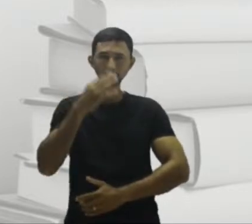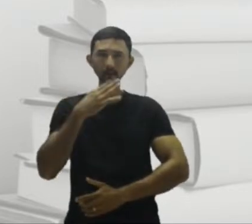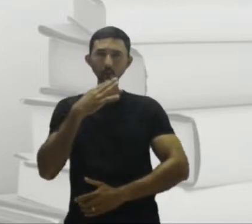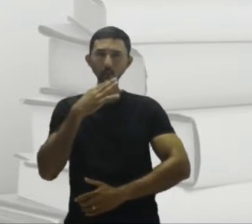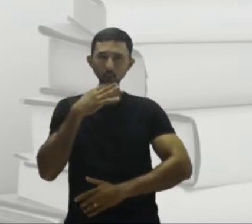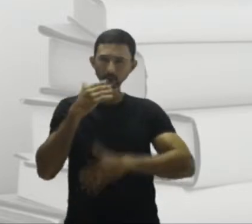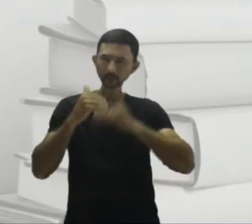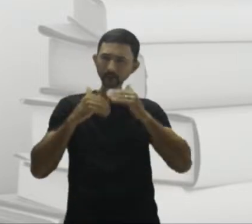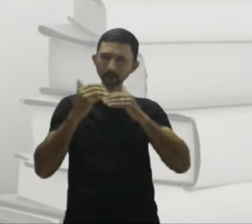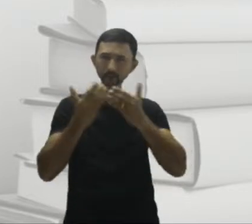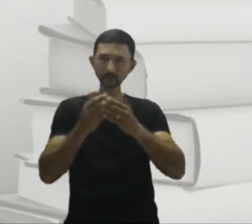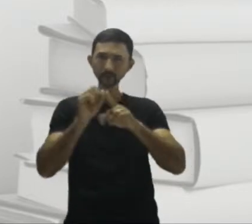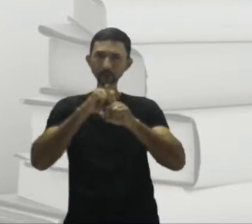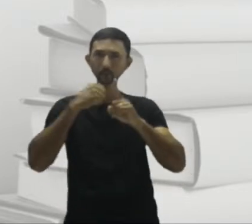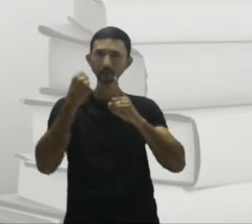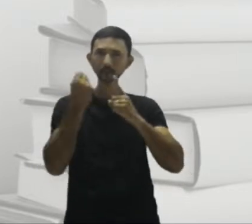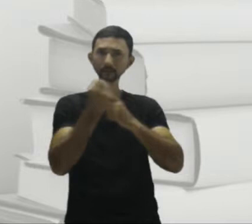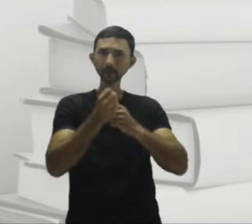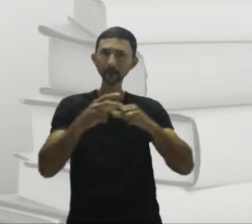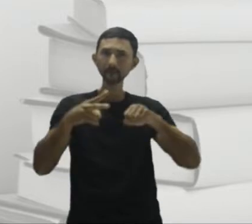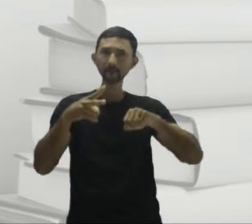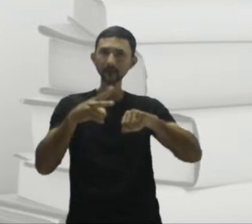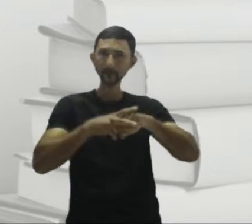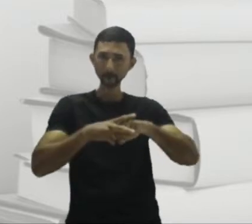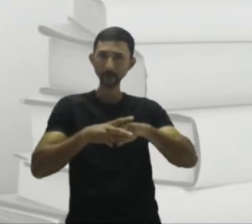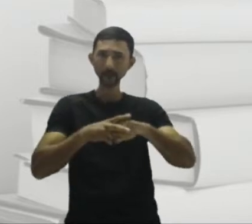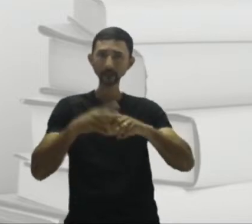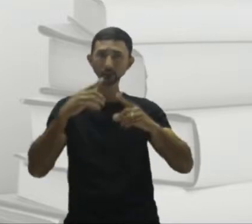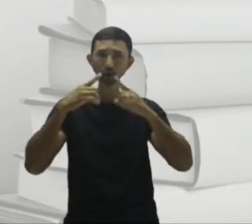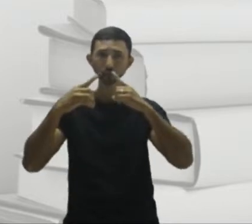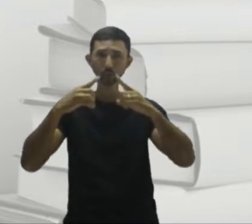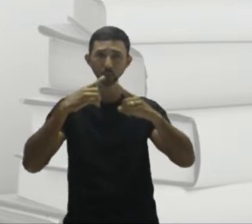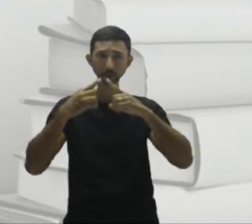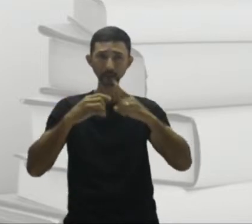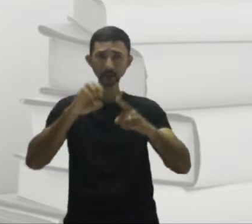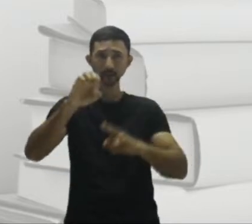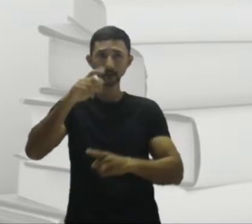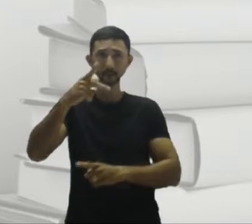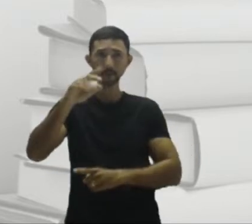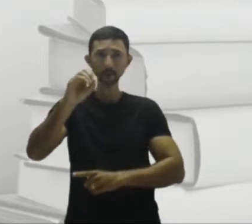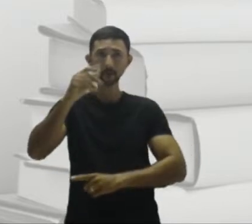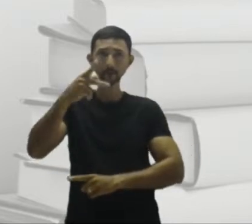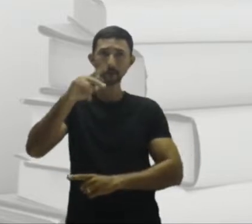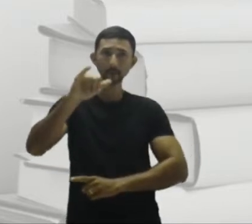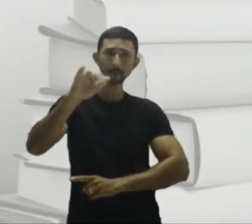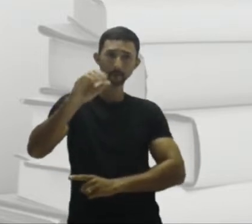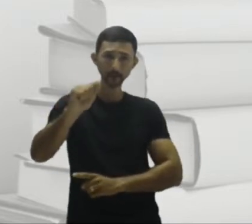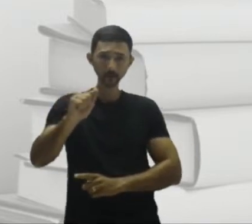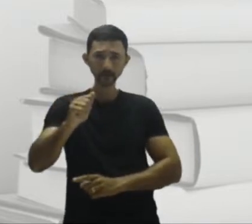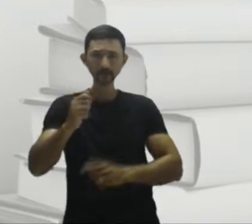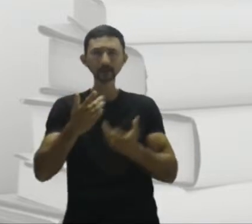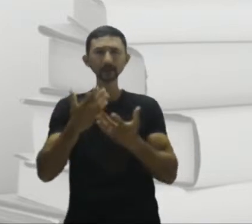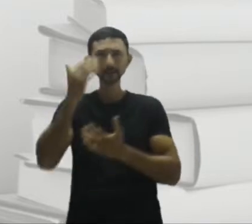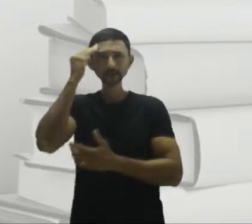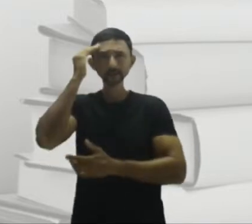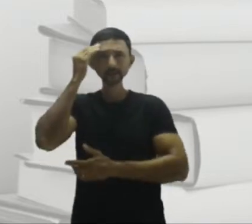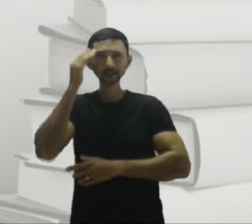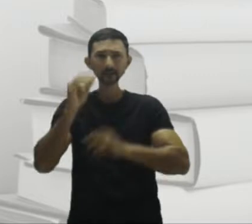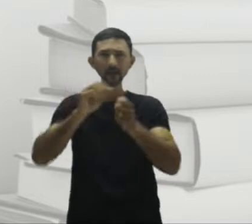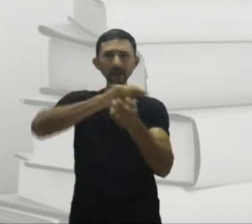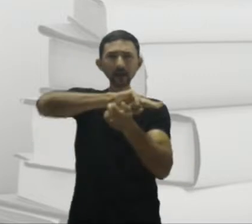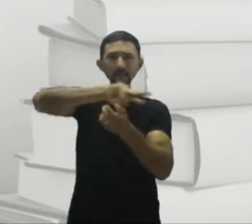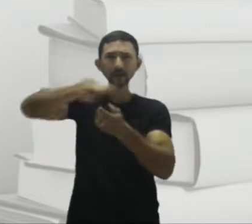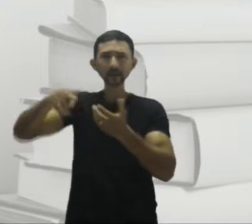os aspectos sociais e verbais do gênero discursivo epopeia, compreender a relevância da